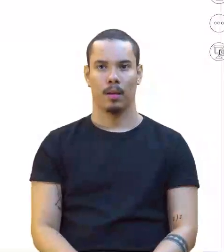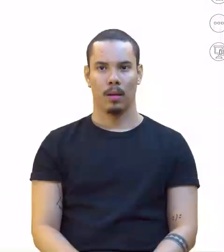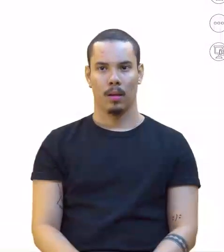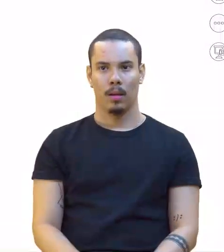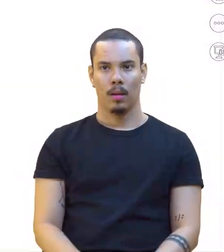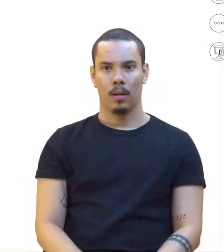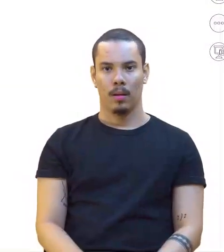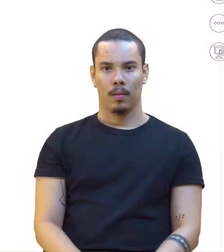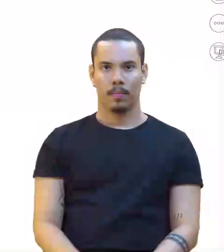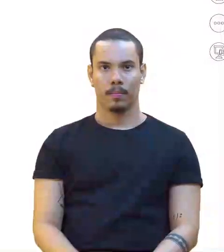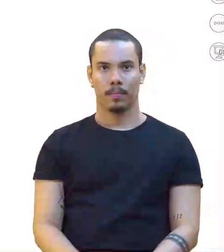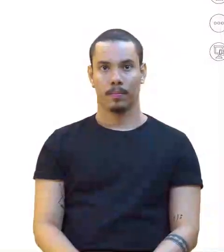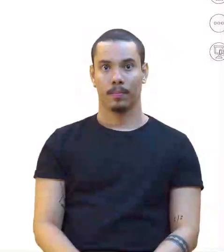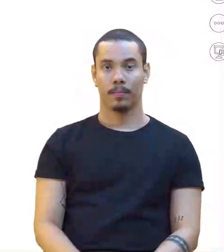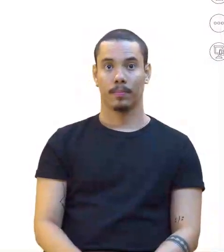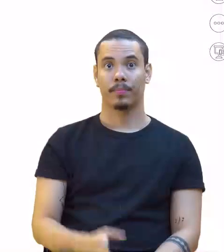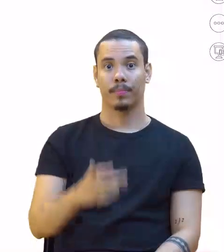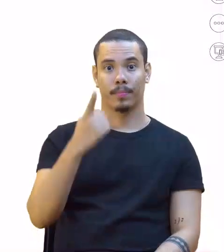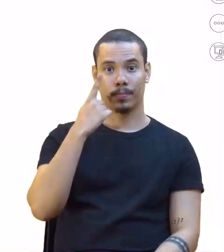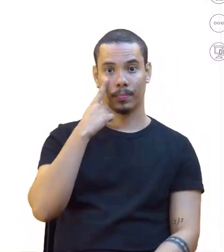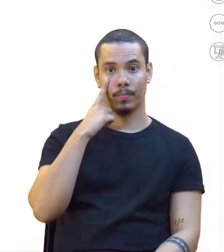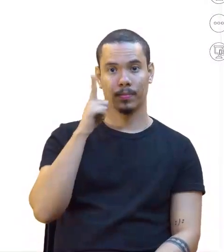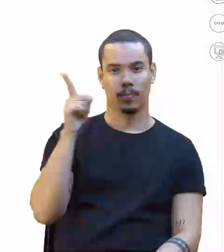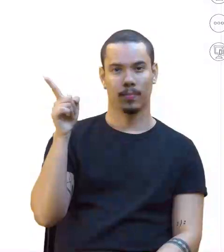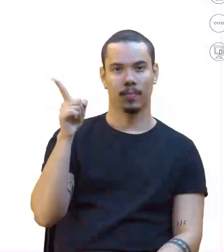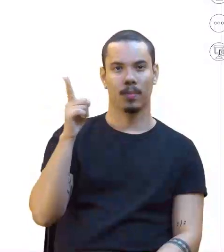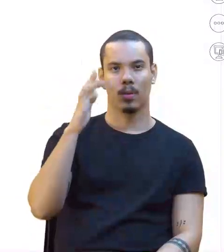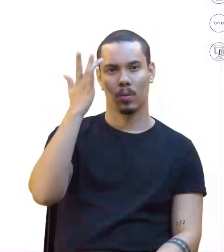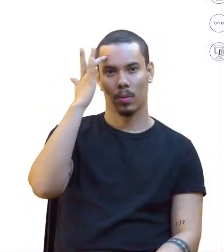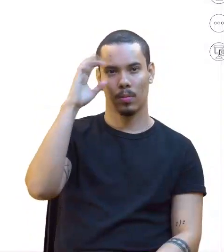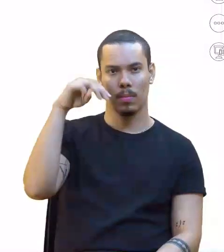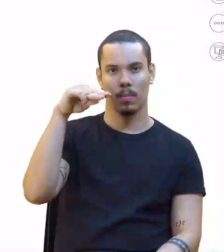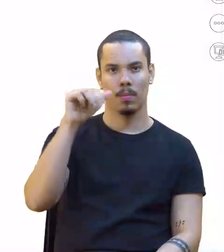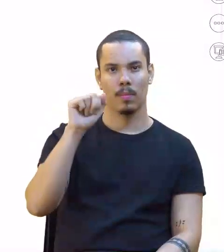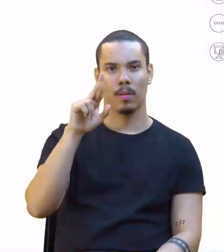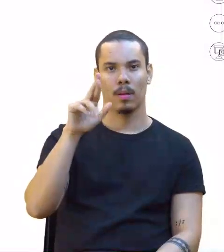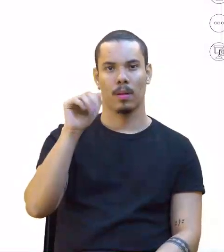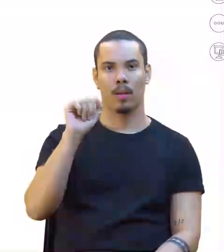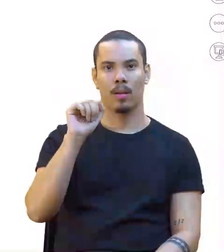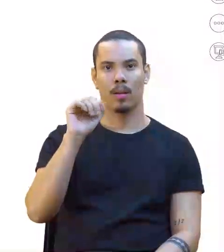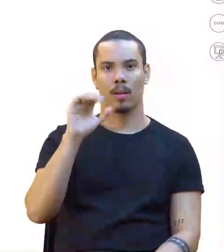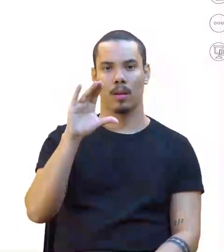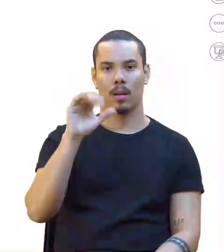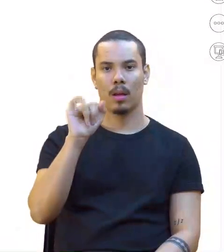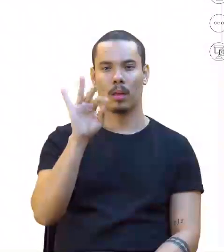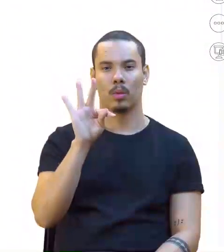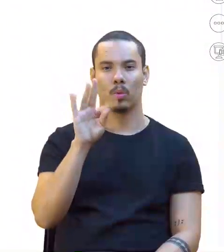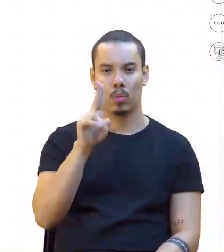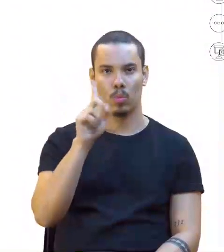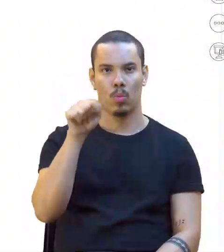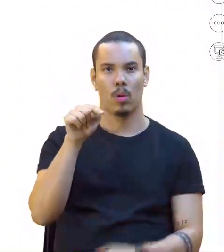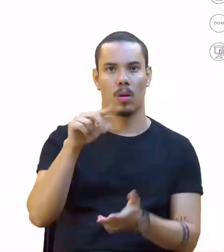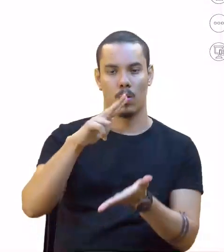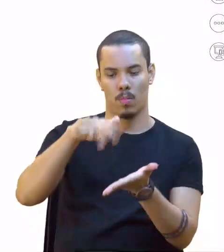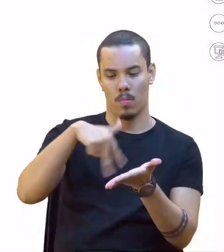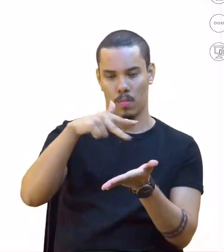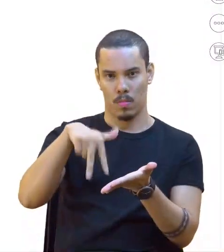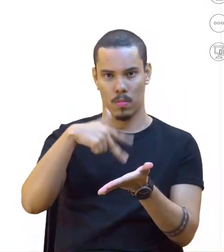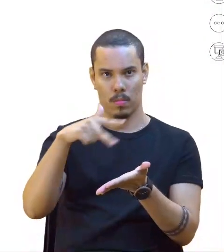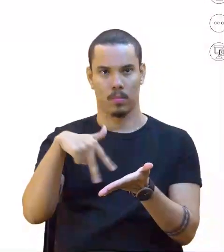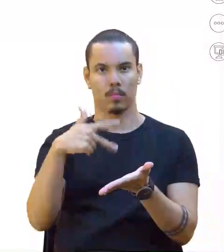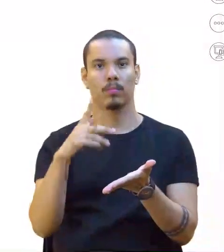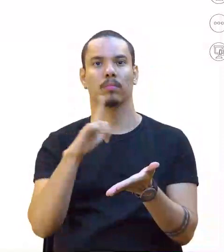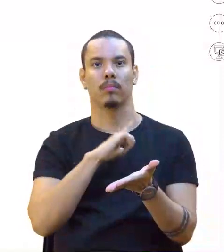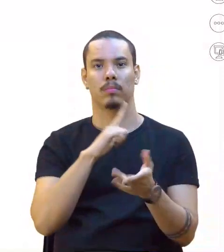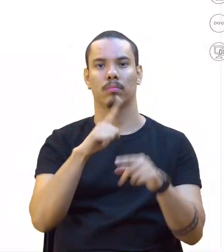Aqui, se eu não me engano, é o maracatu, né? É uma dança e tem tanta, a